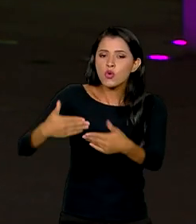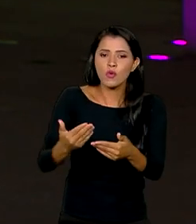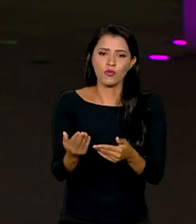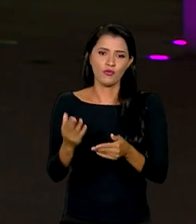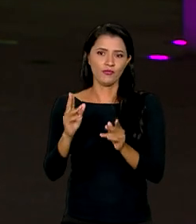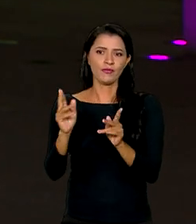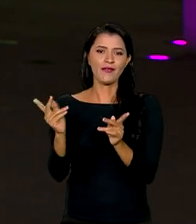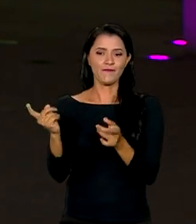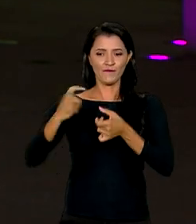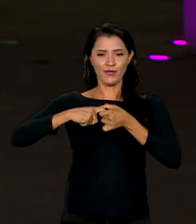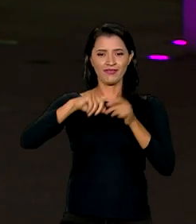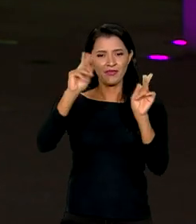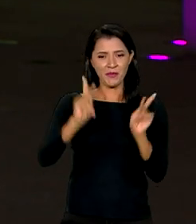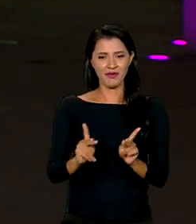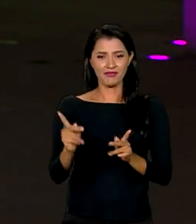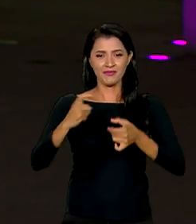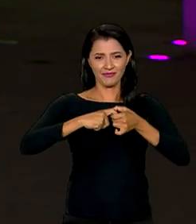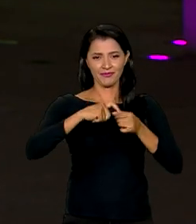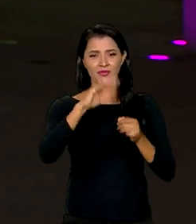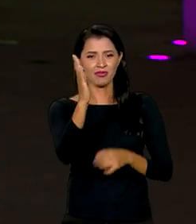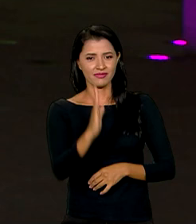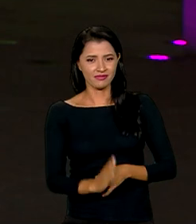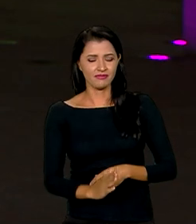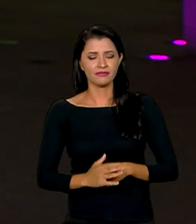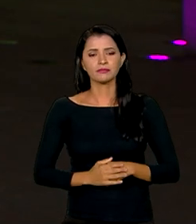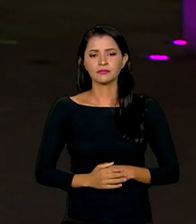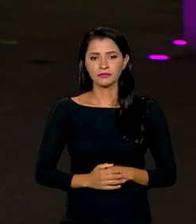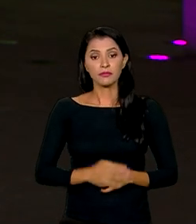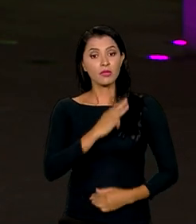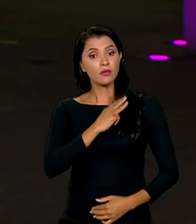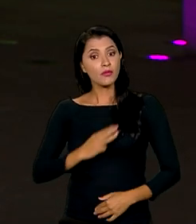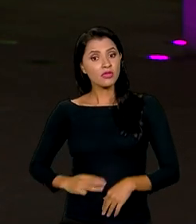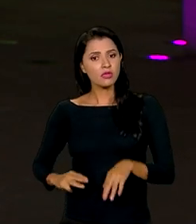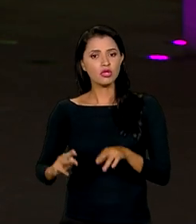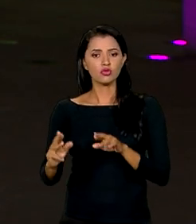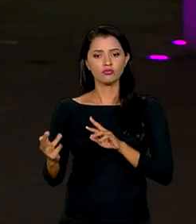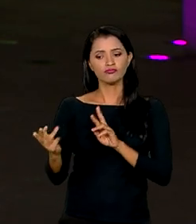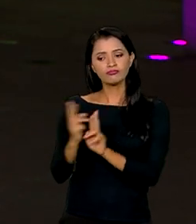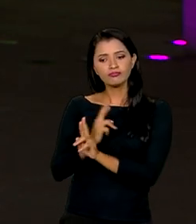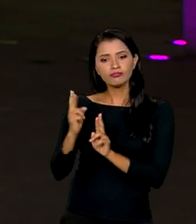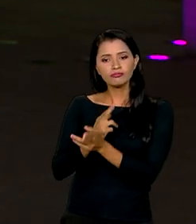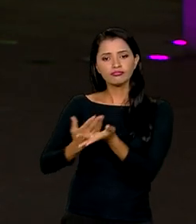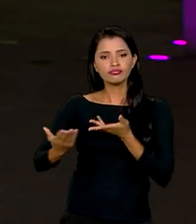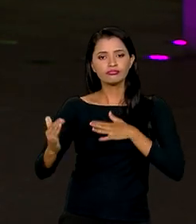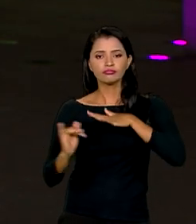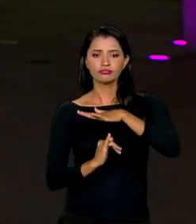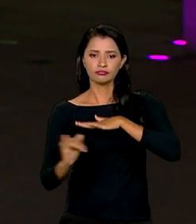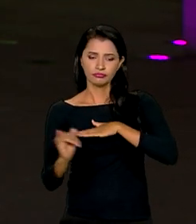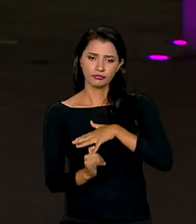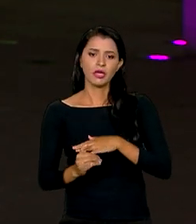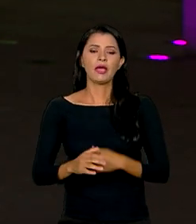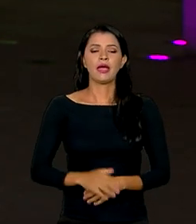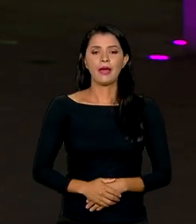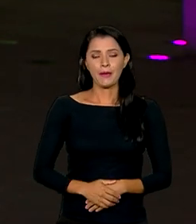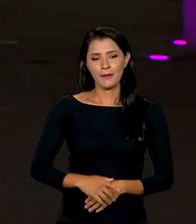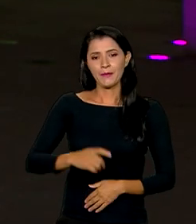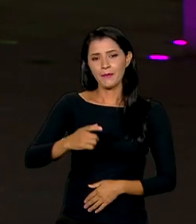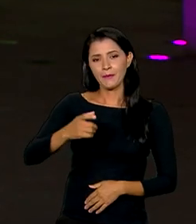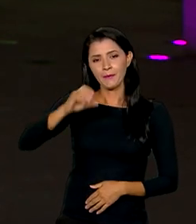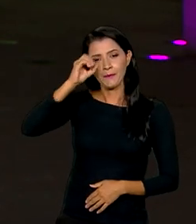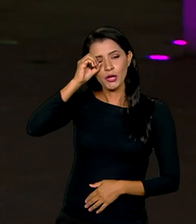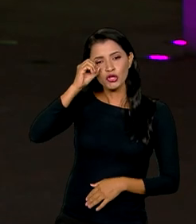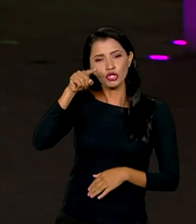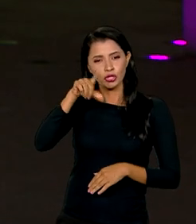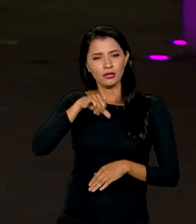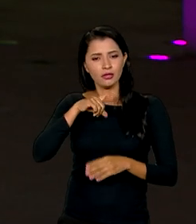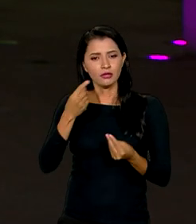Voltando em Paz. E olha, de acordo com o ministro das Relações Institucionais, Alexandre Padilha, durante o encontro